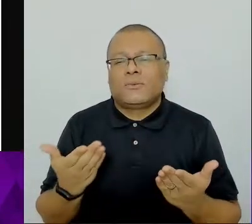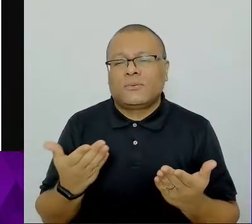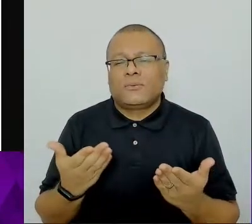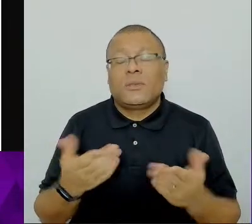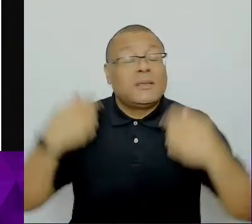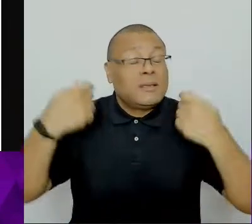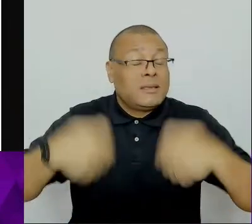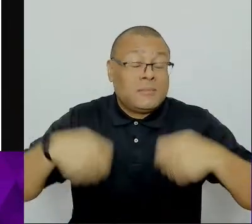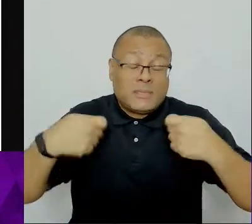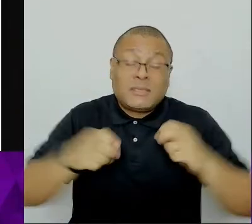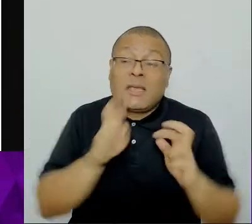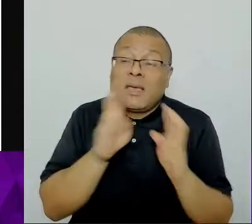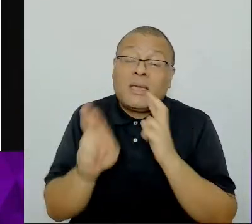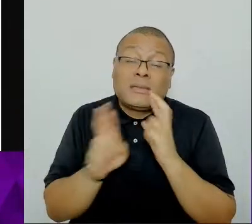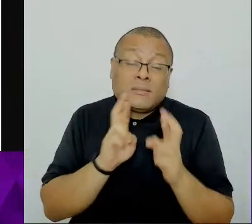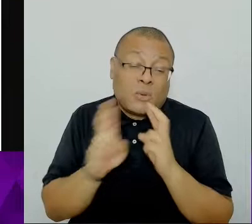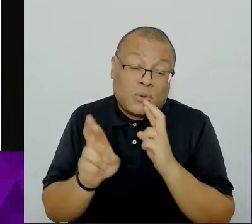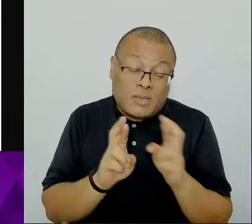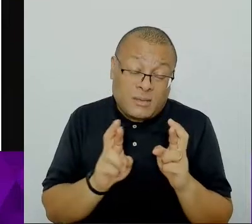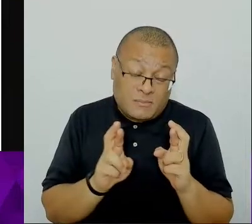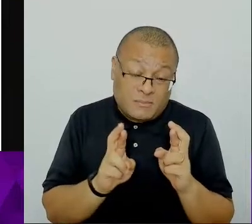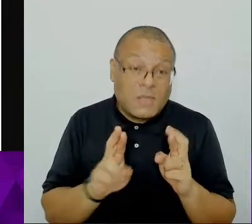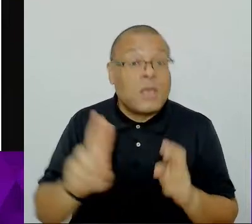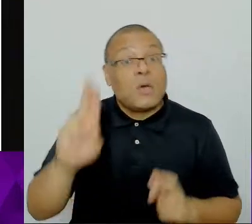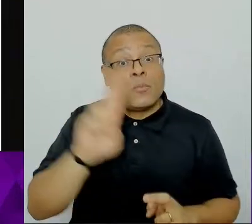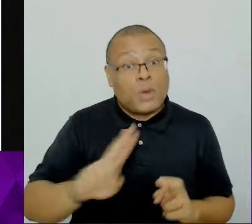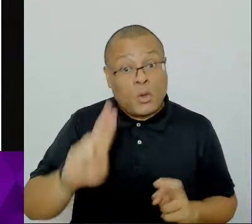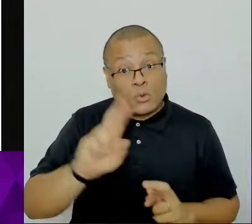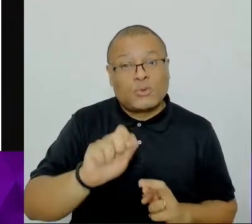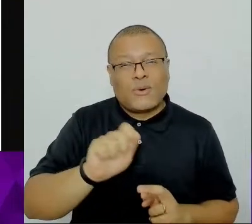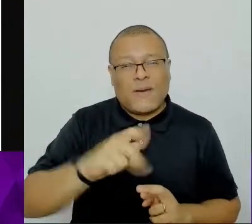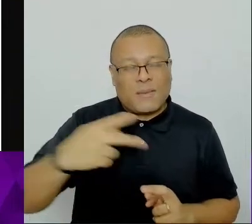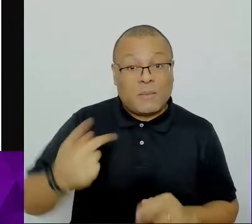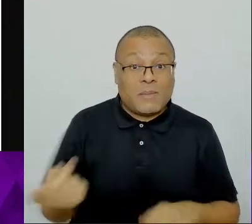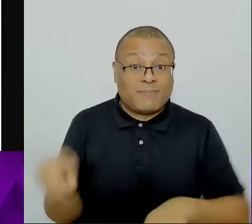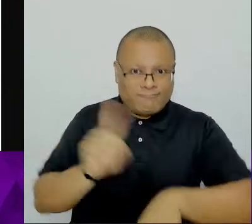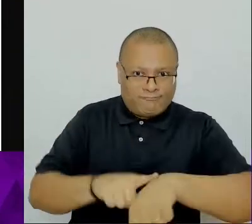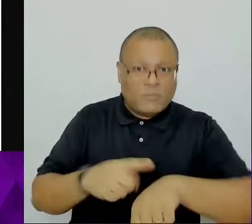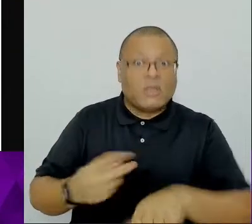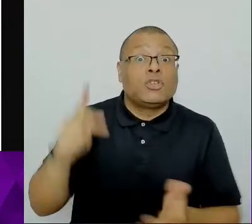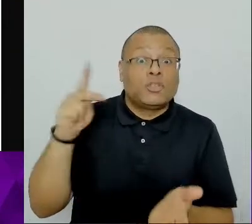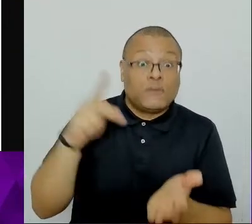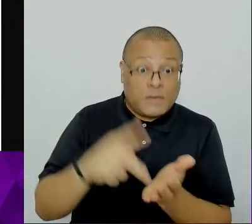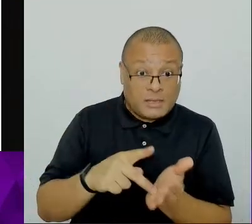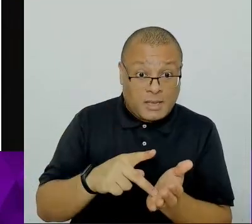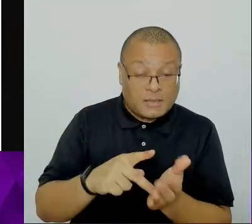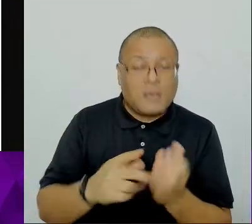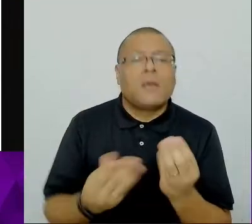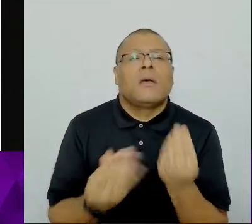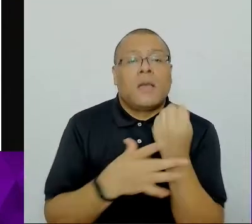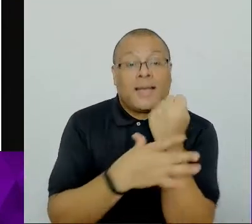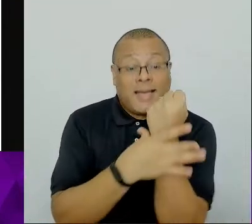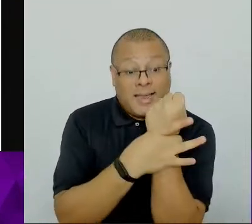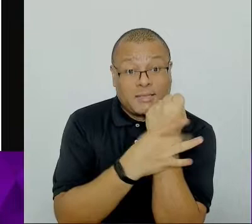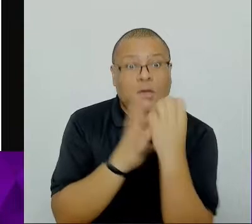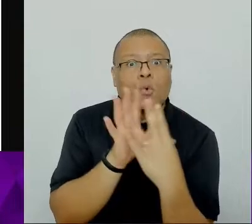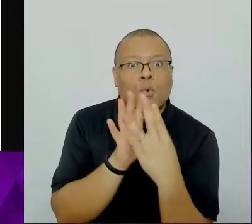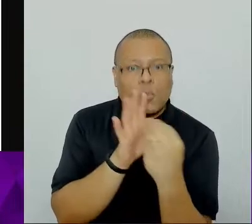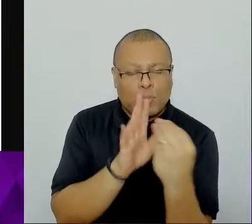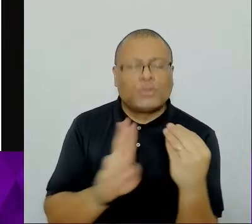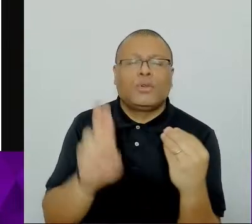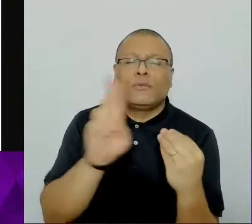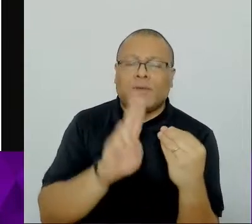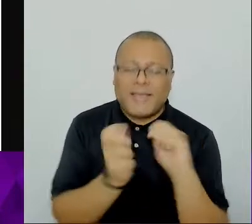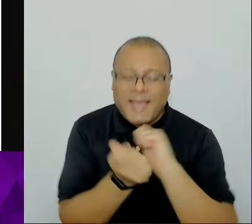necessária para uma aplicação de tempo real, garantir que esse modelo ele vai estar otimizado,